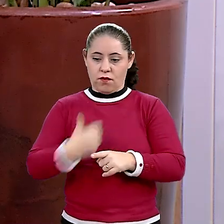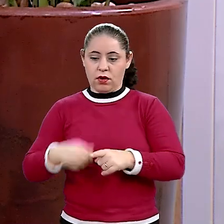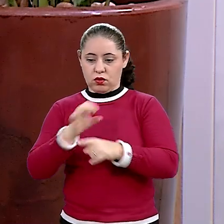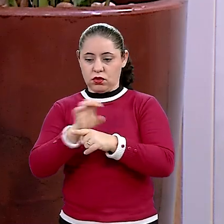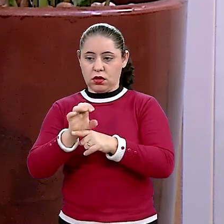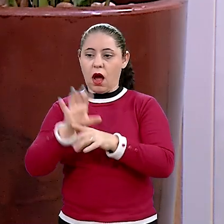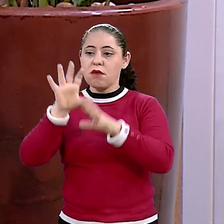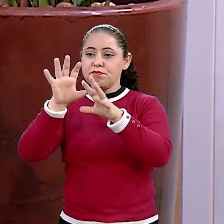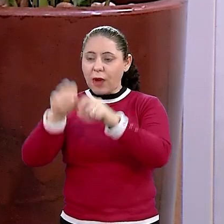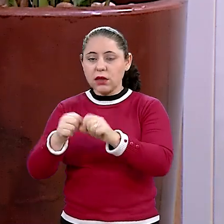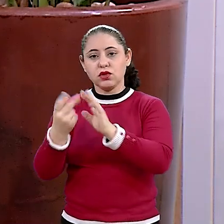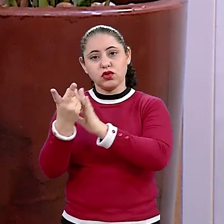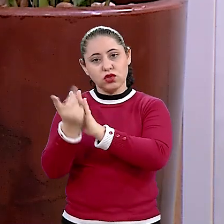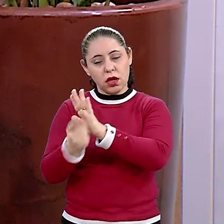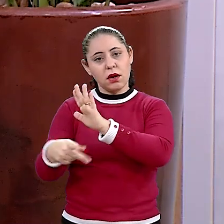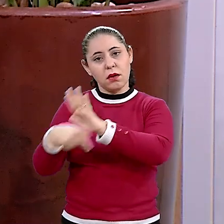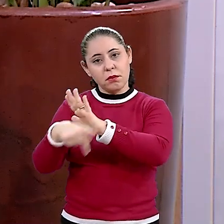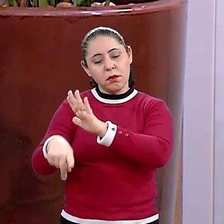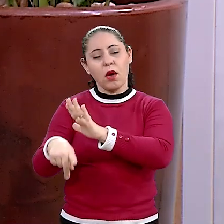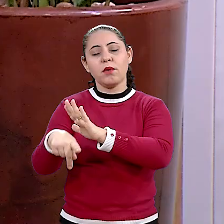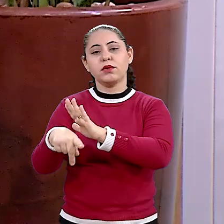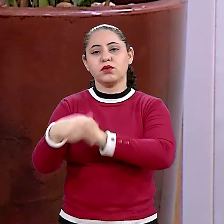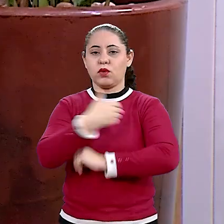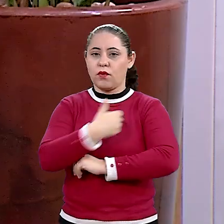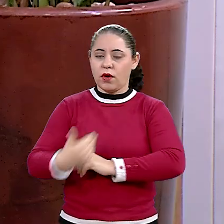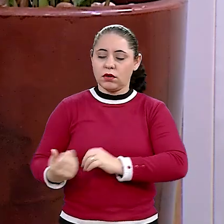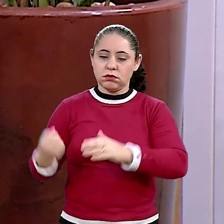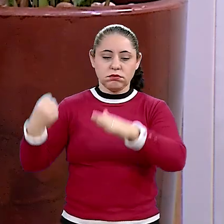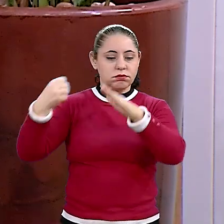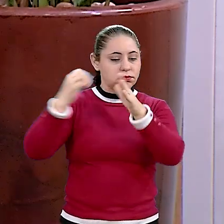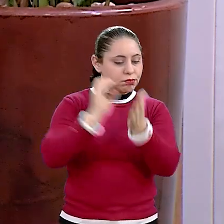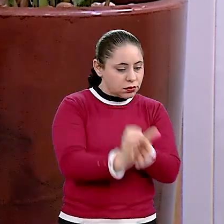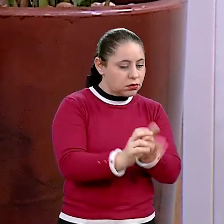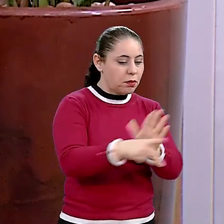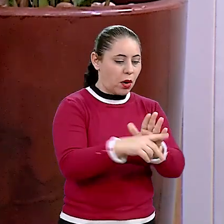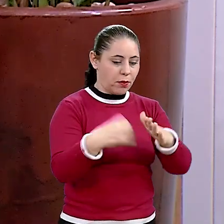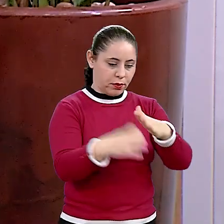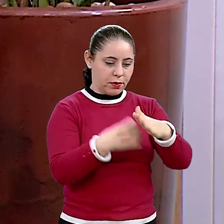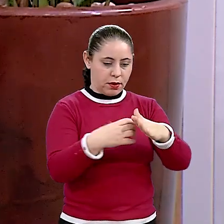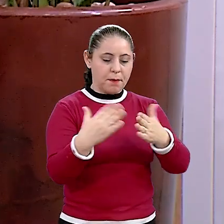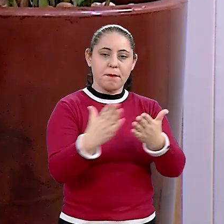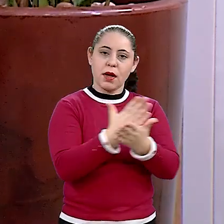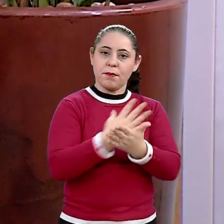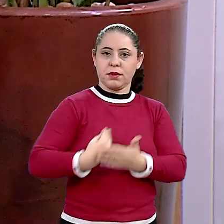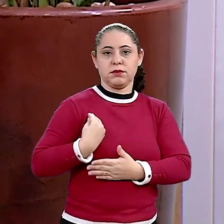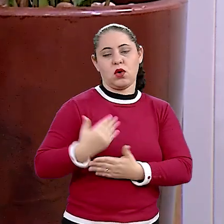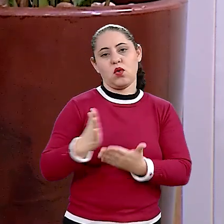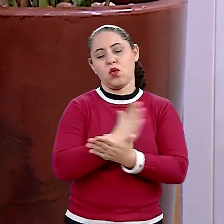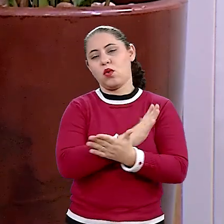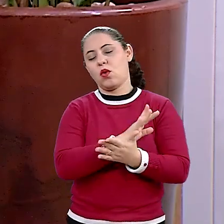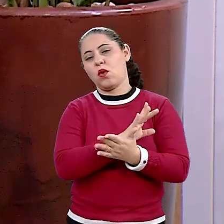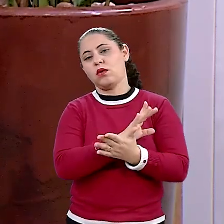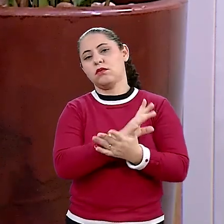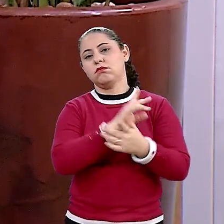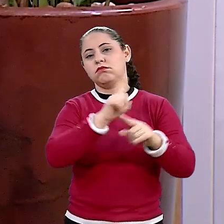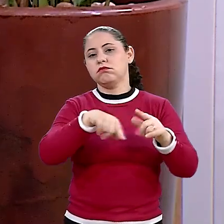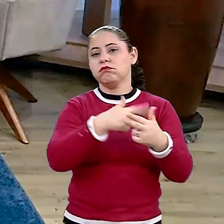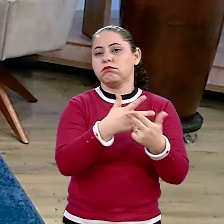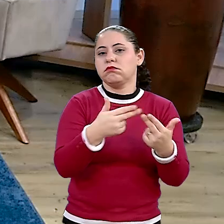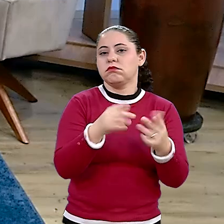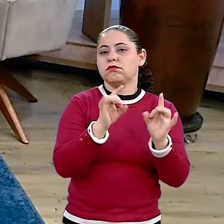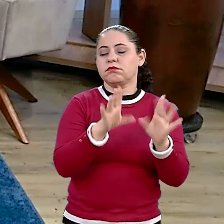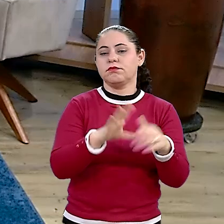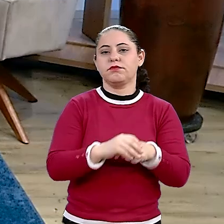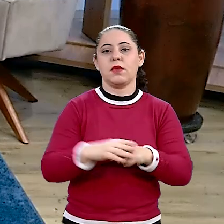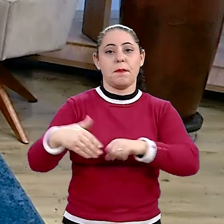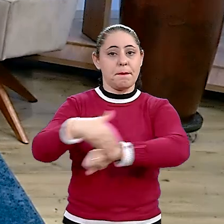estado pega recursos do Tesouro, esse recurso do Tesouro está dentro dessa empresa e essa empresa participa de alguns empreendimentos específicos. No caso